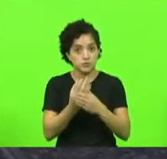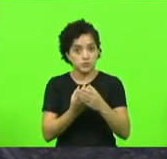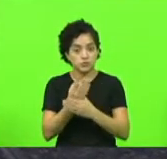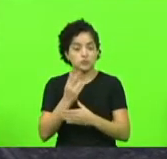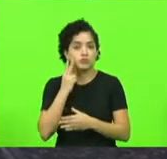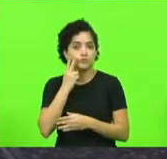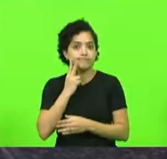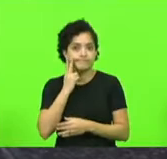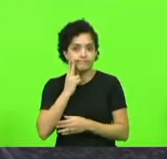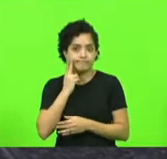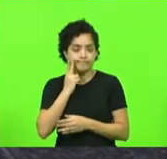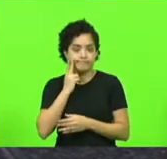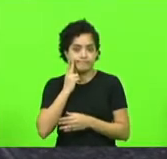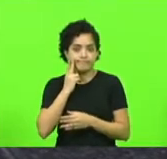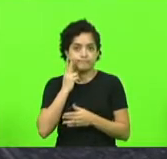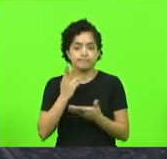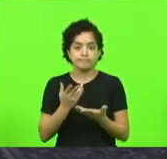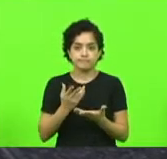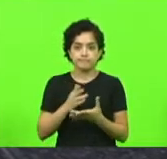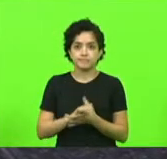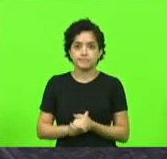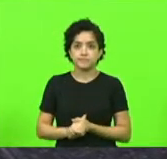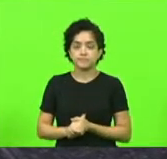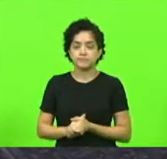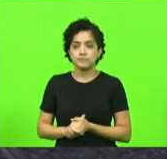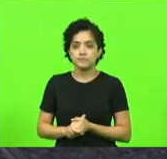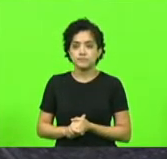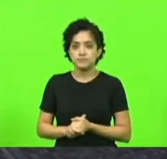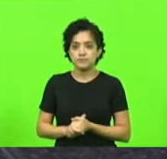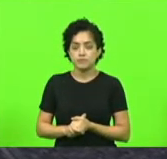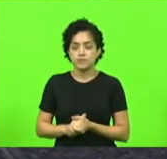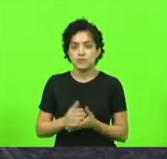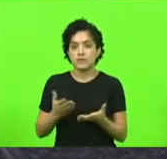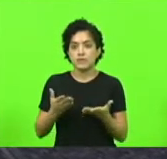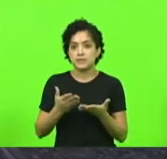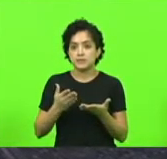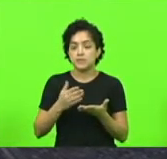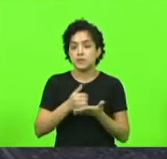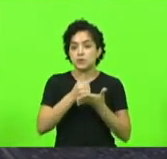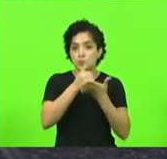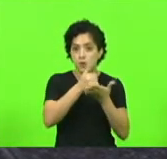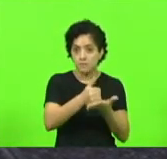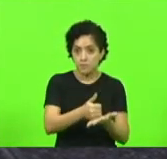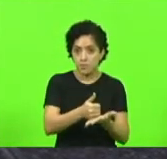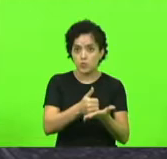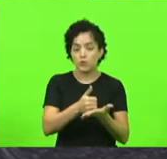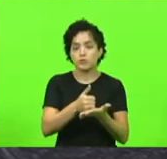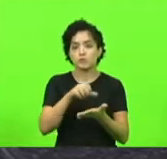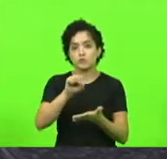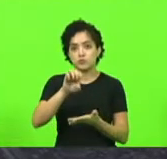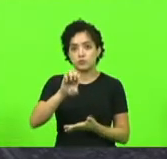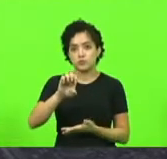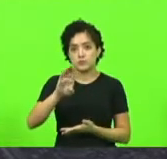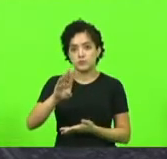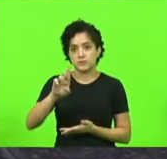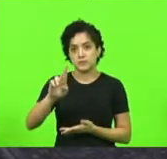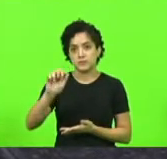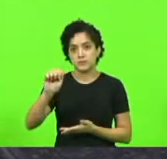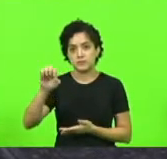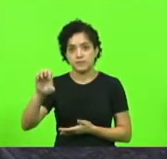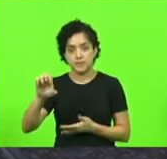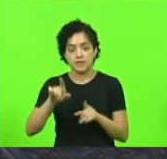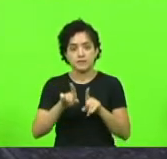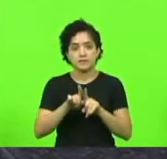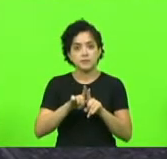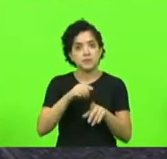Finos de Altitude, né, a ACAVITES, e conta com o apoio do SEBRAE, das prefeituras, dos municípios, da região e do